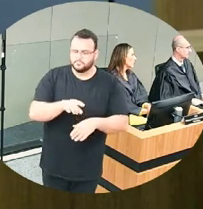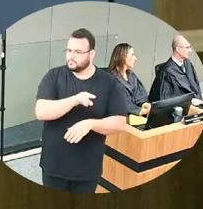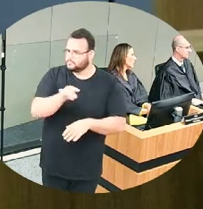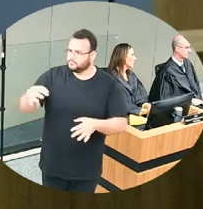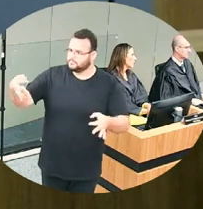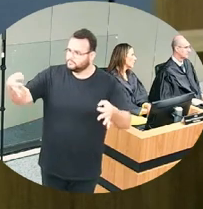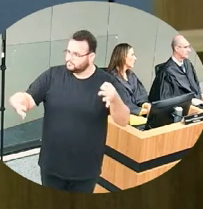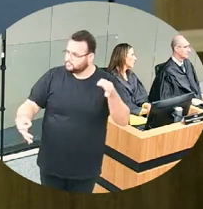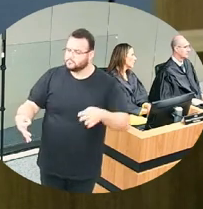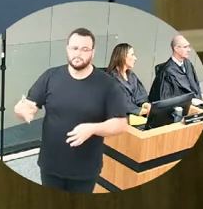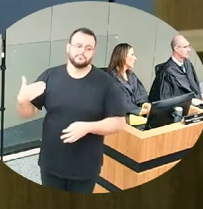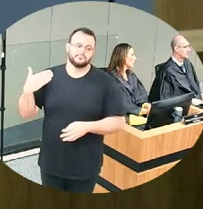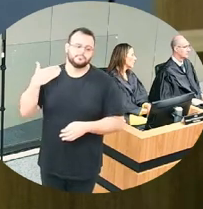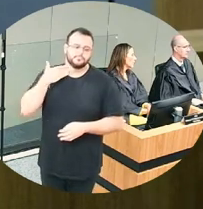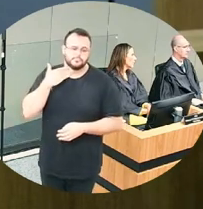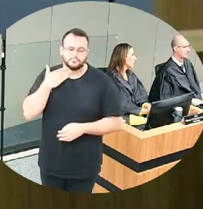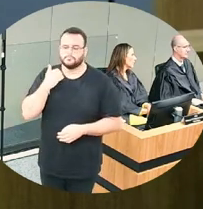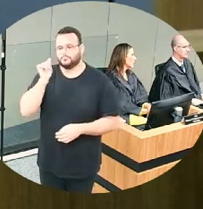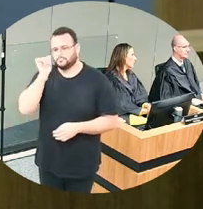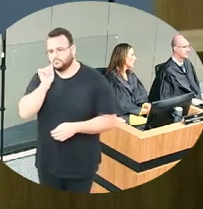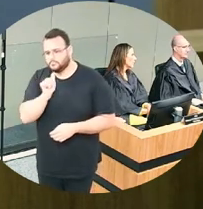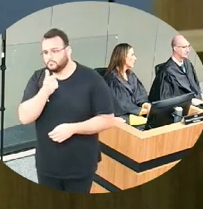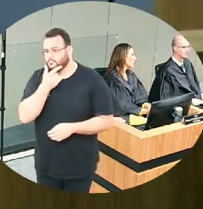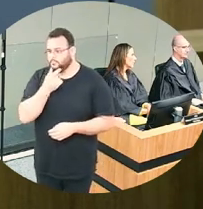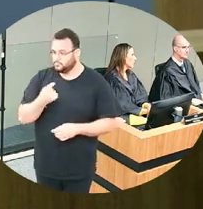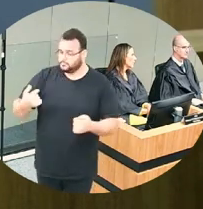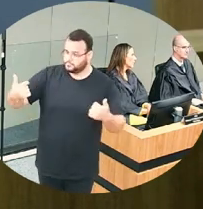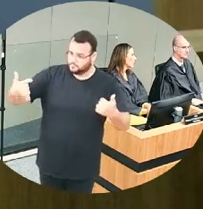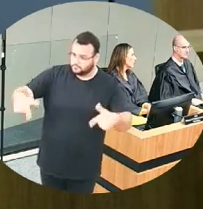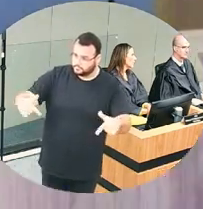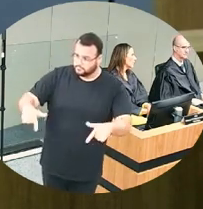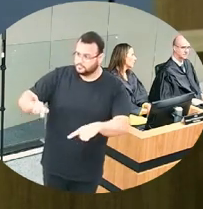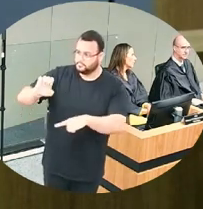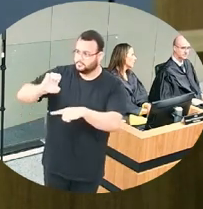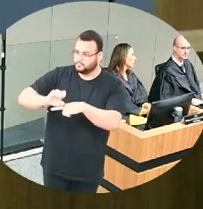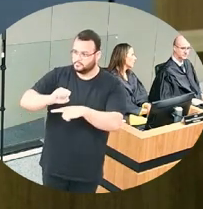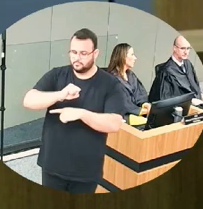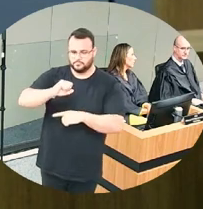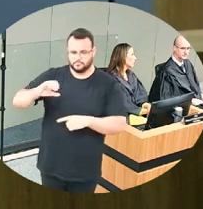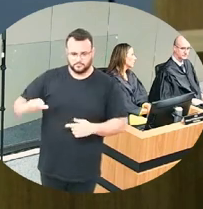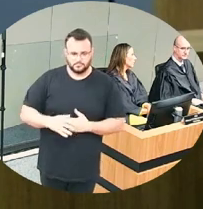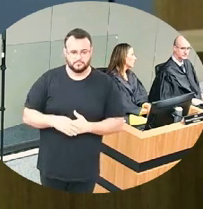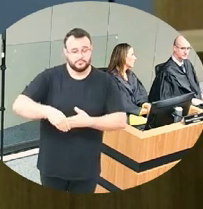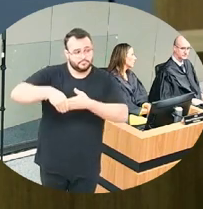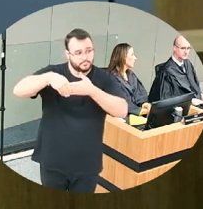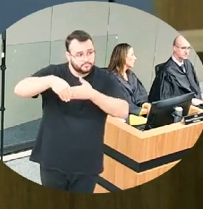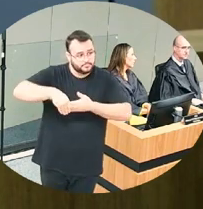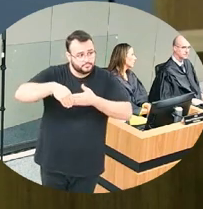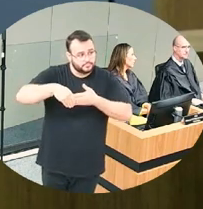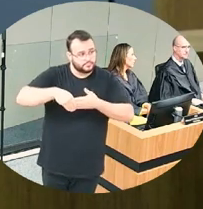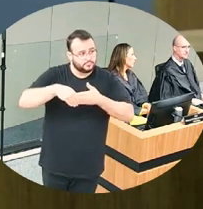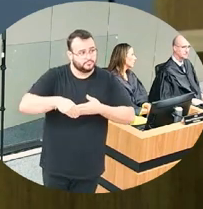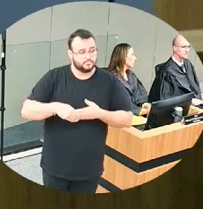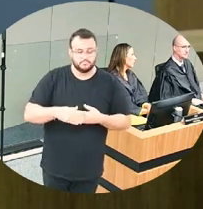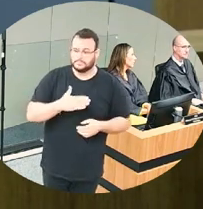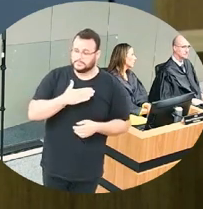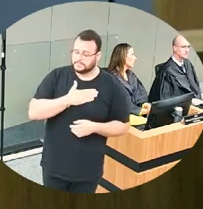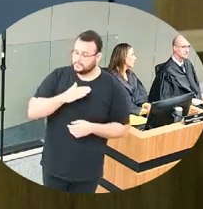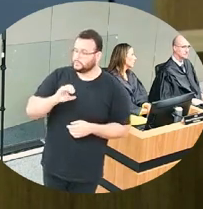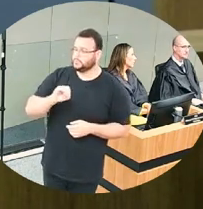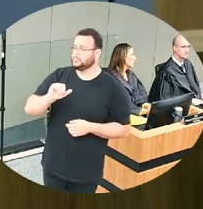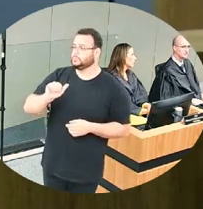juízes e juízas do trabalho do Estado de Santa Catarina fazer um cumprimento a minha